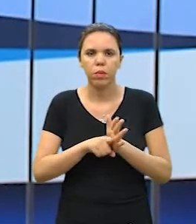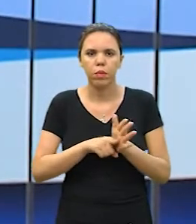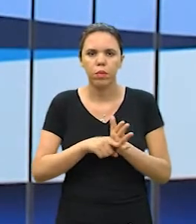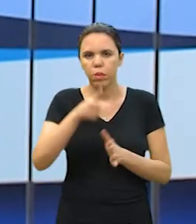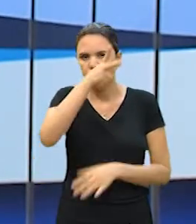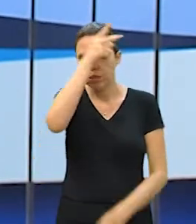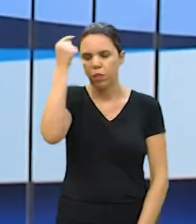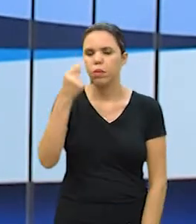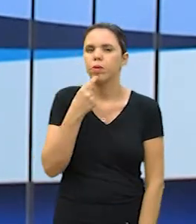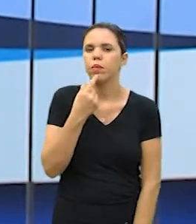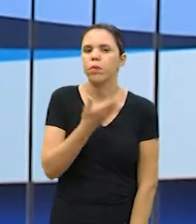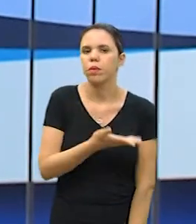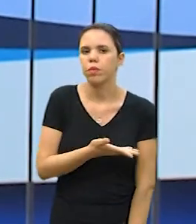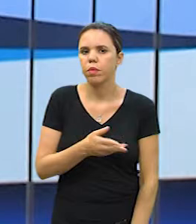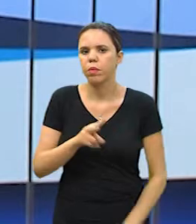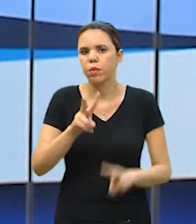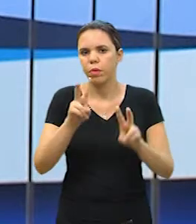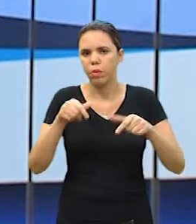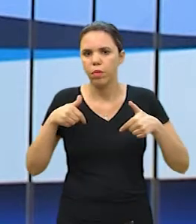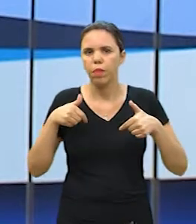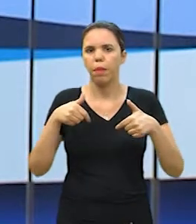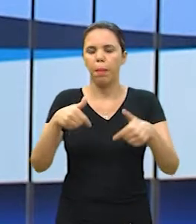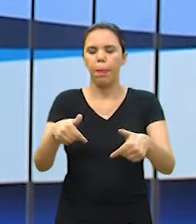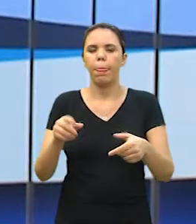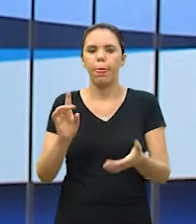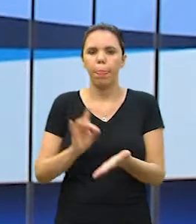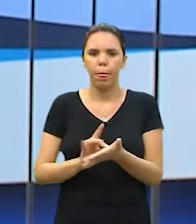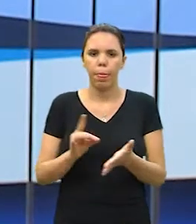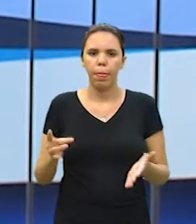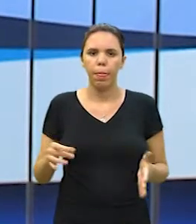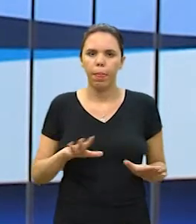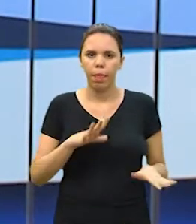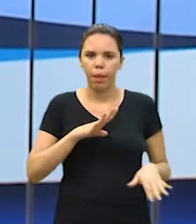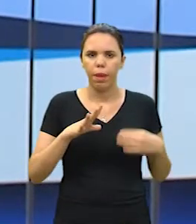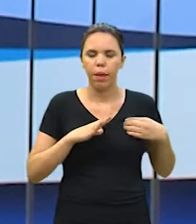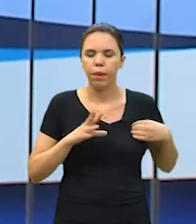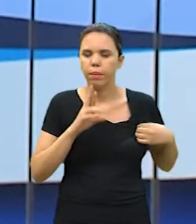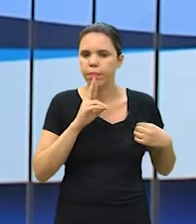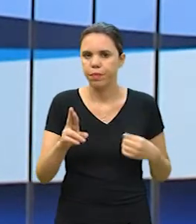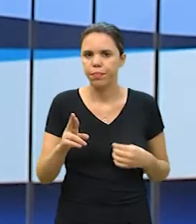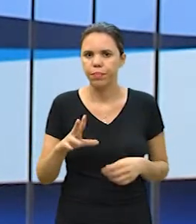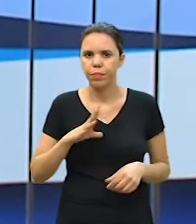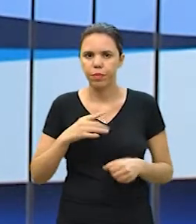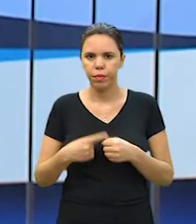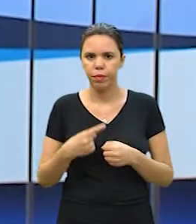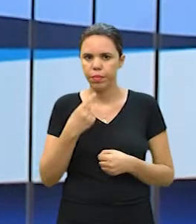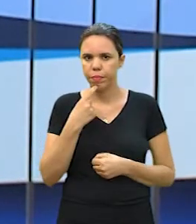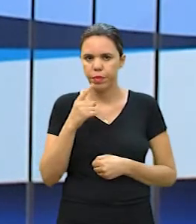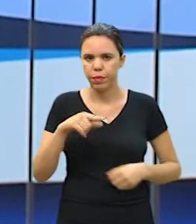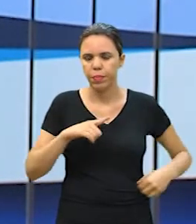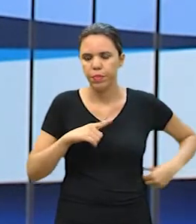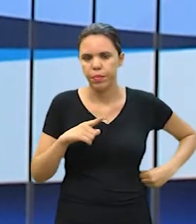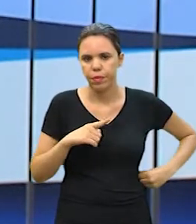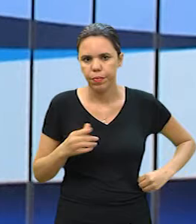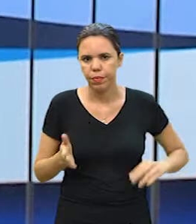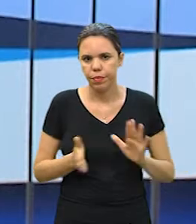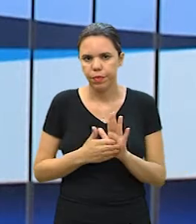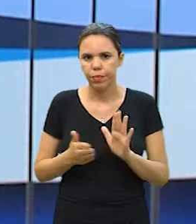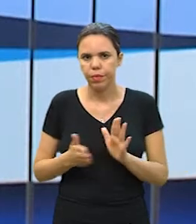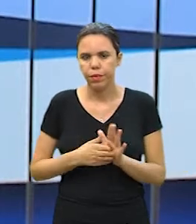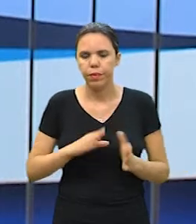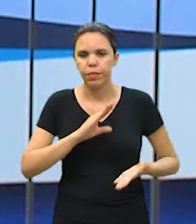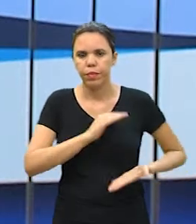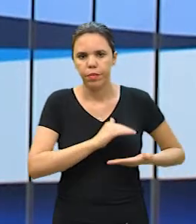consultamos a Prefeitura de Campinas sobre as ações que serão realizadas na cidade e a resposta é que o município de Campinas tem oferta